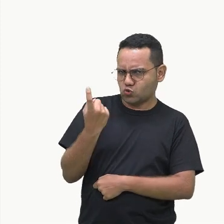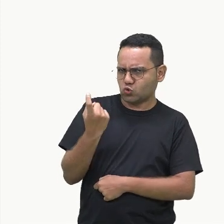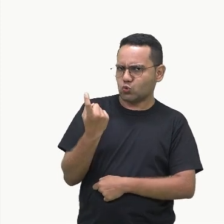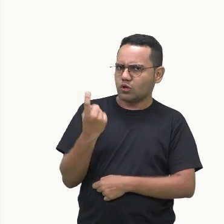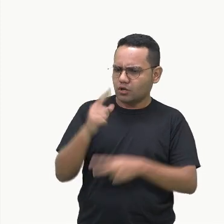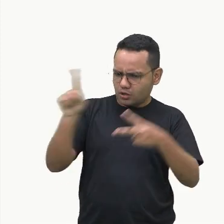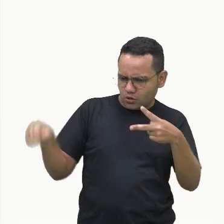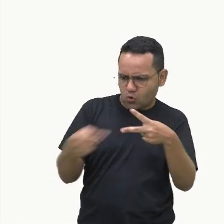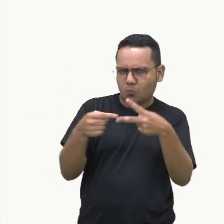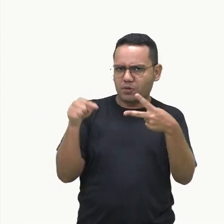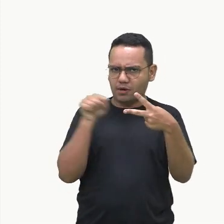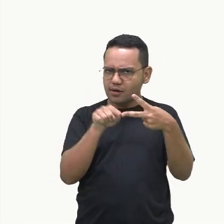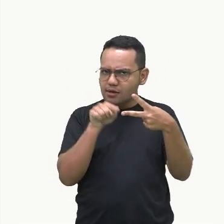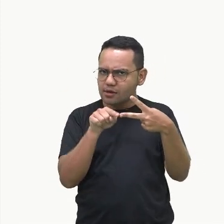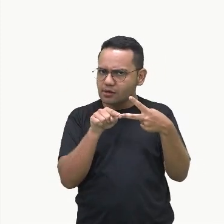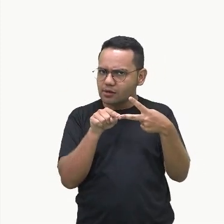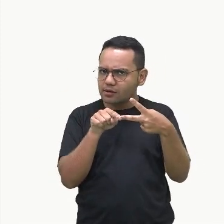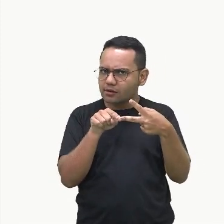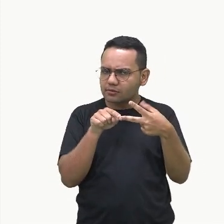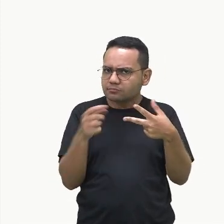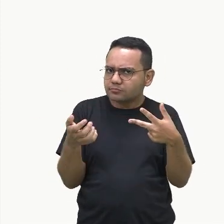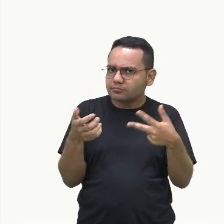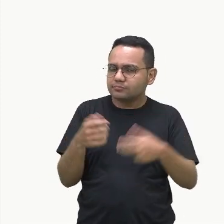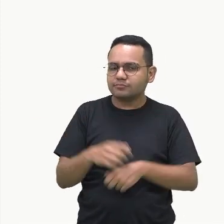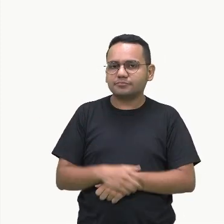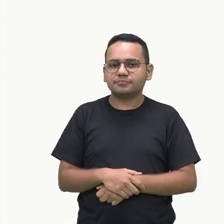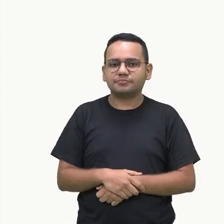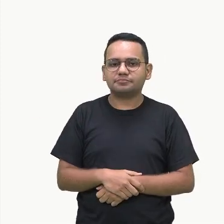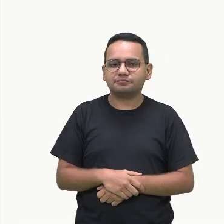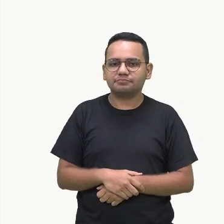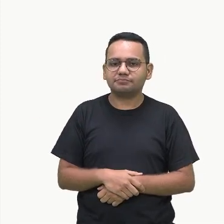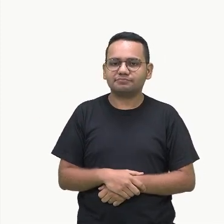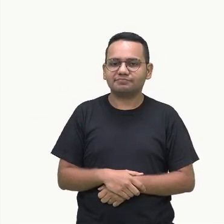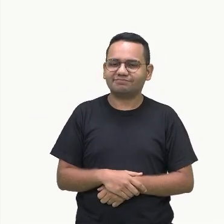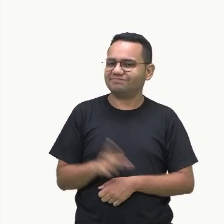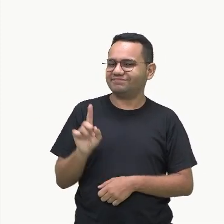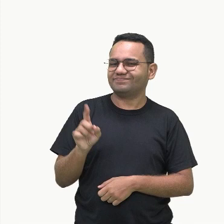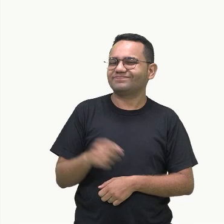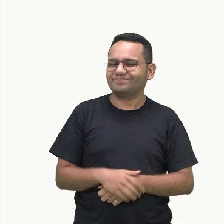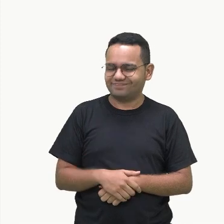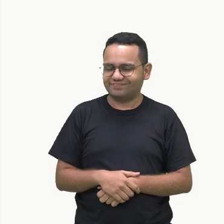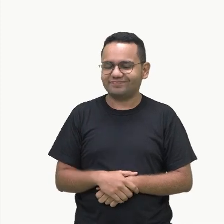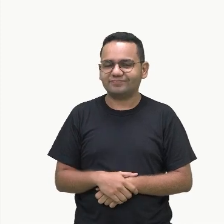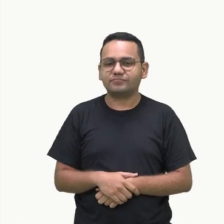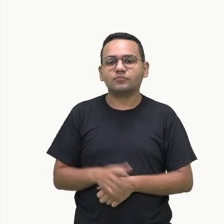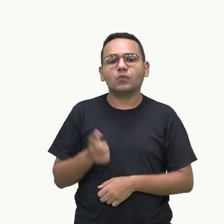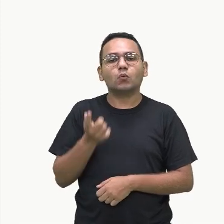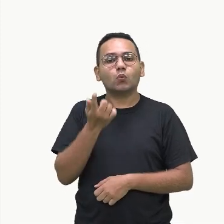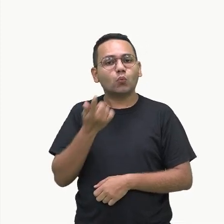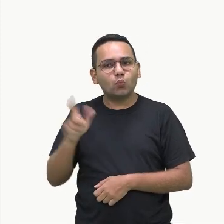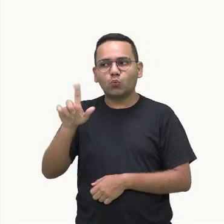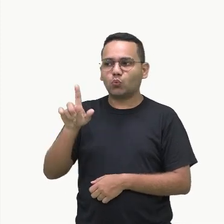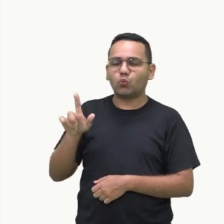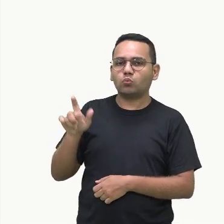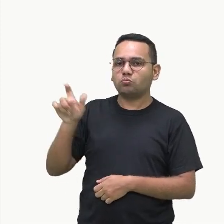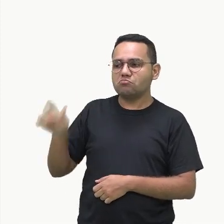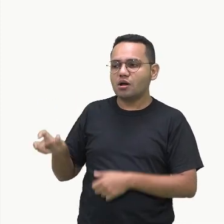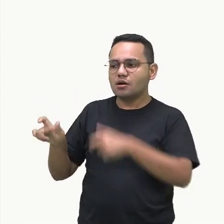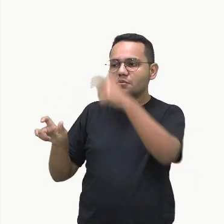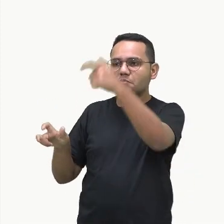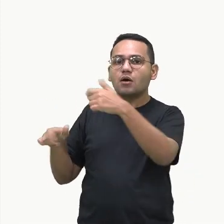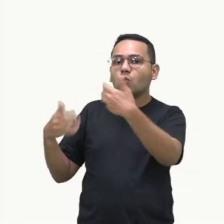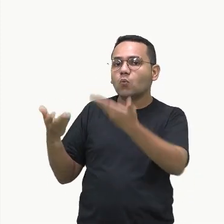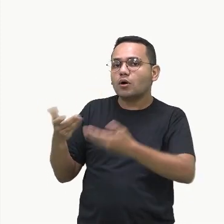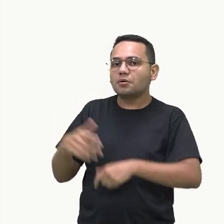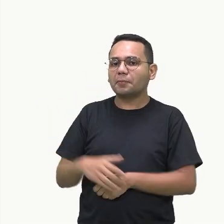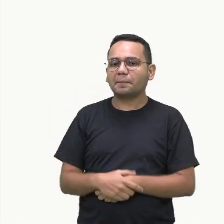aí como ângulos alternos externos? Não. Qual é o outro par que nós identificamos aí?